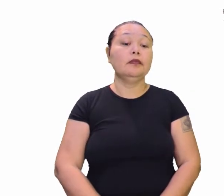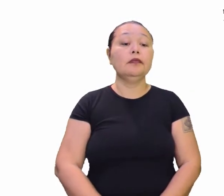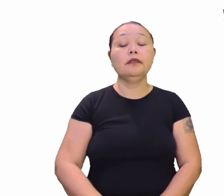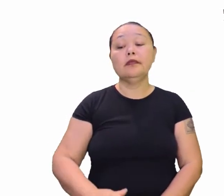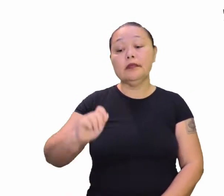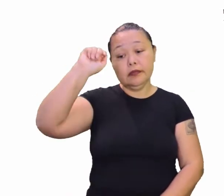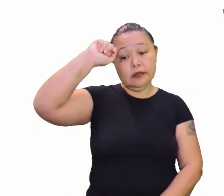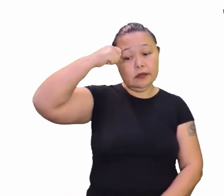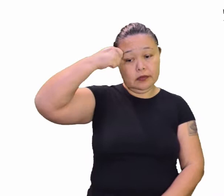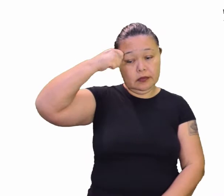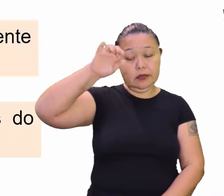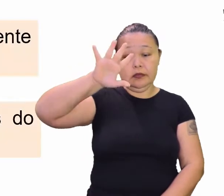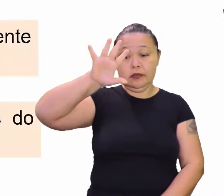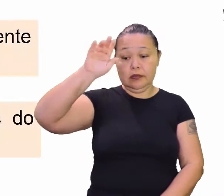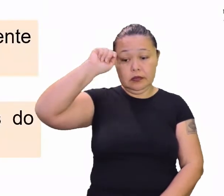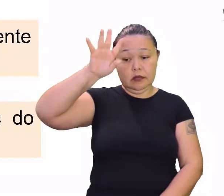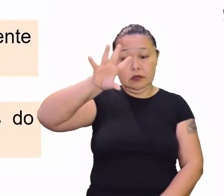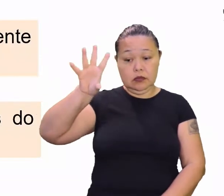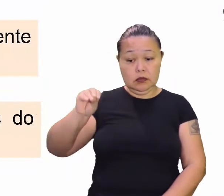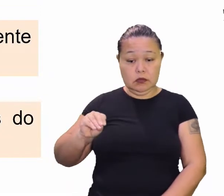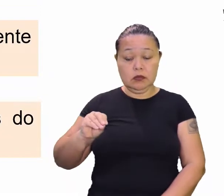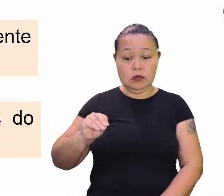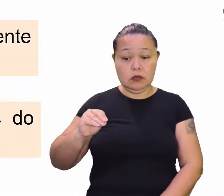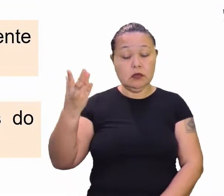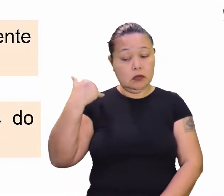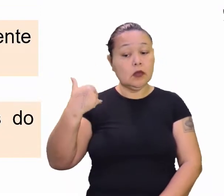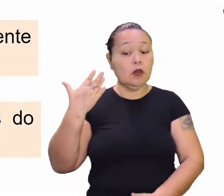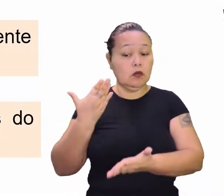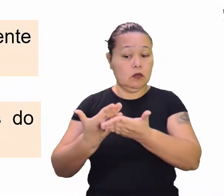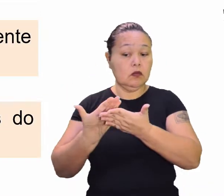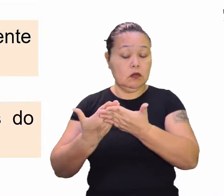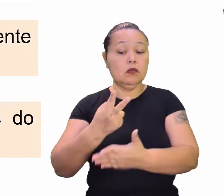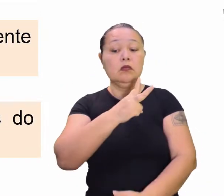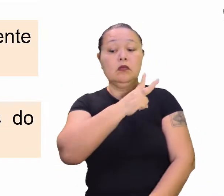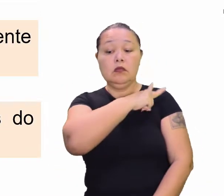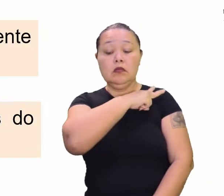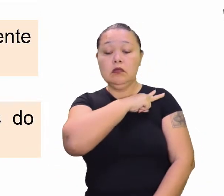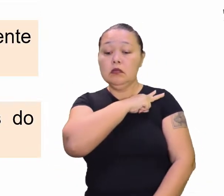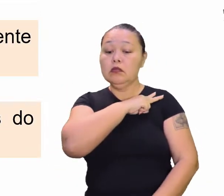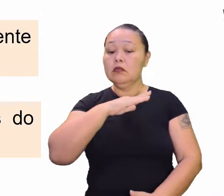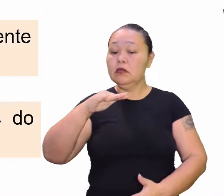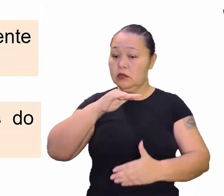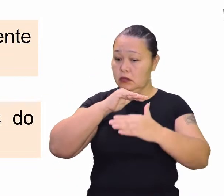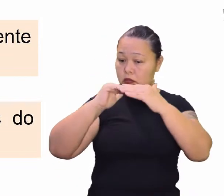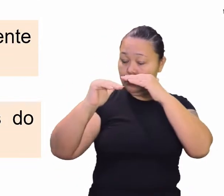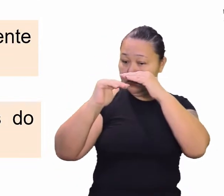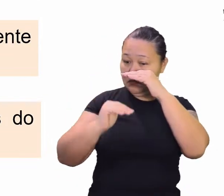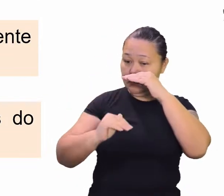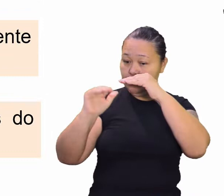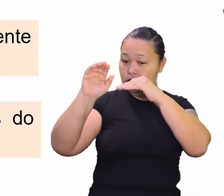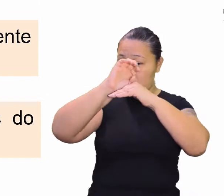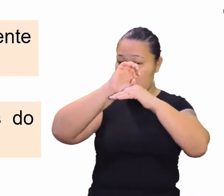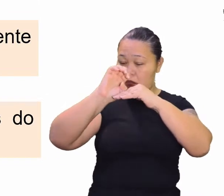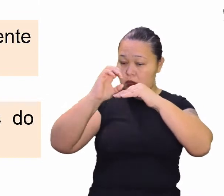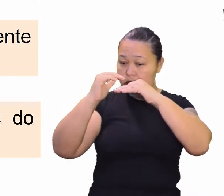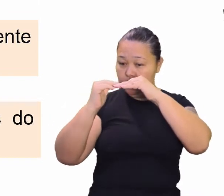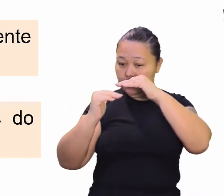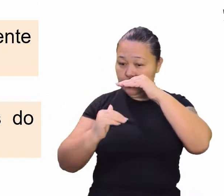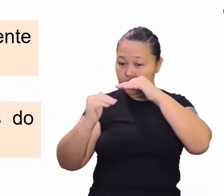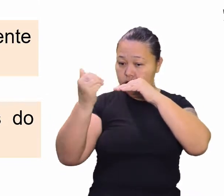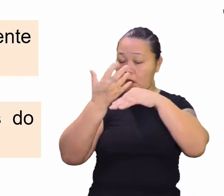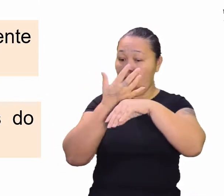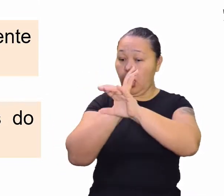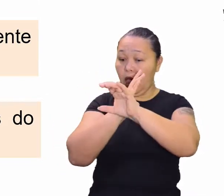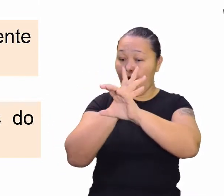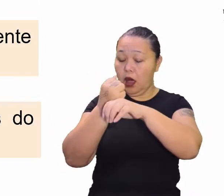África subsaariana, essa galera já viu lá no segundo ano, né, professor Jorge? Isso. Que é aquela região que está abaixo do